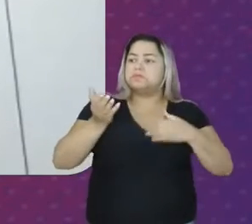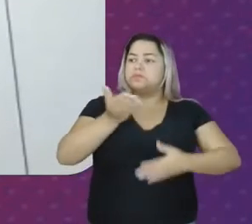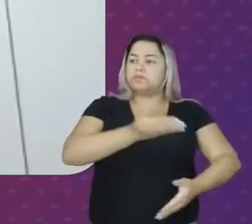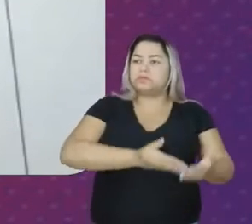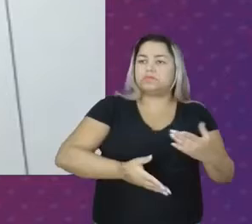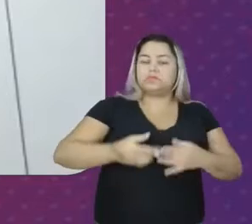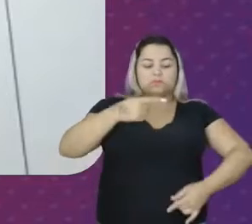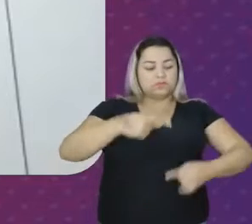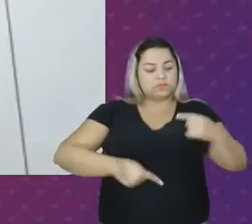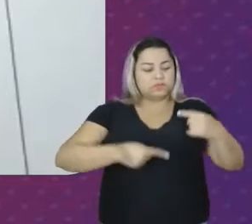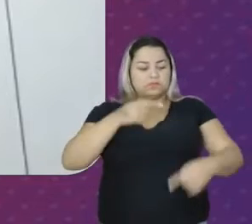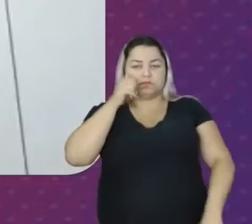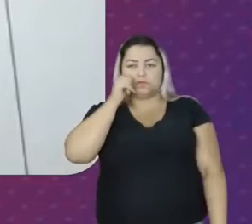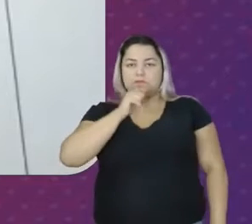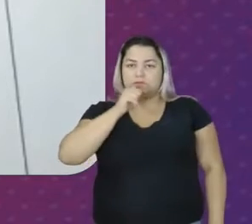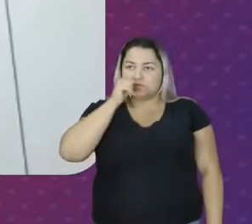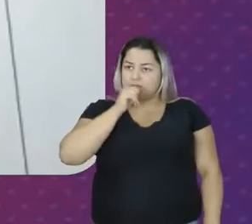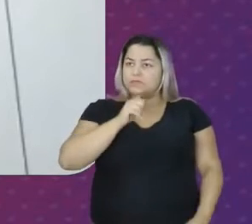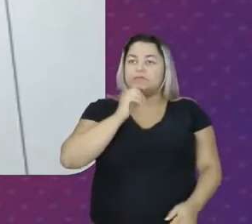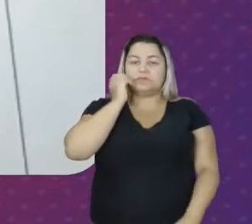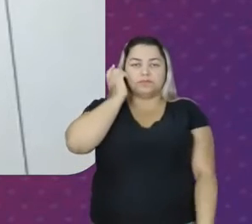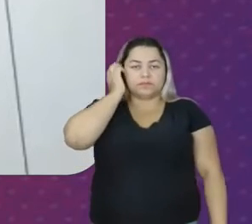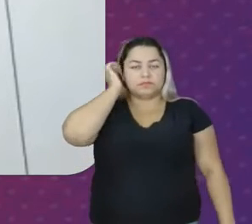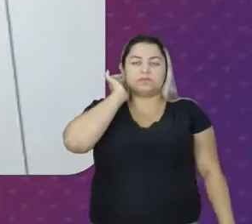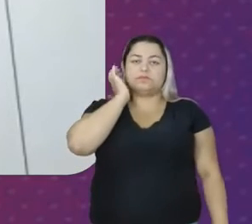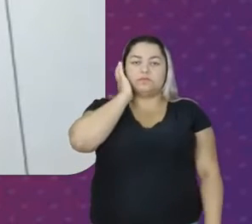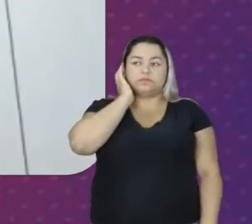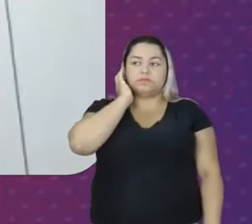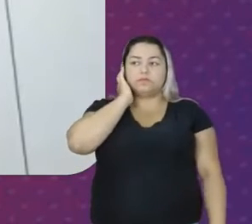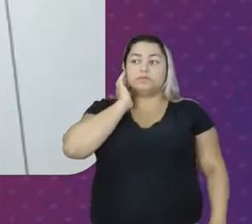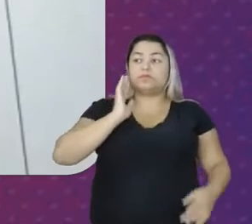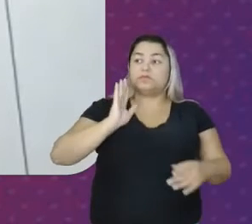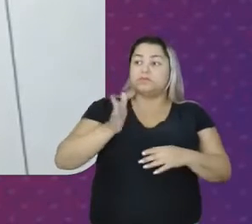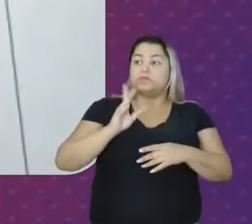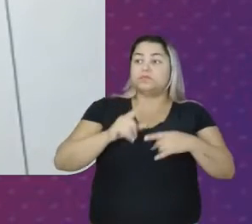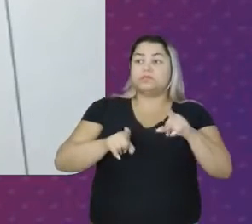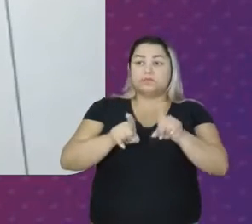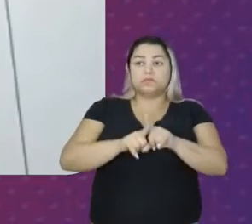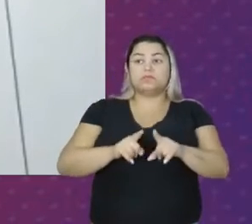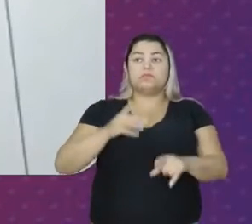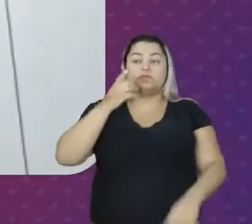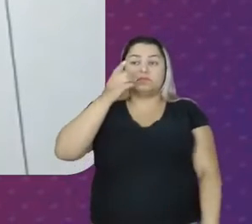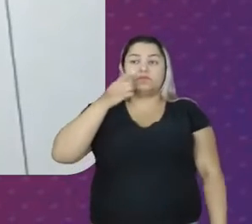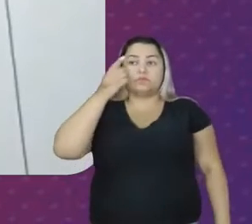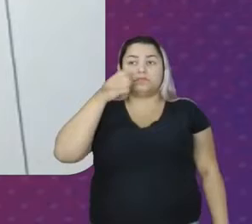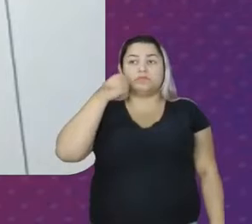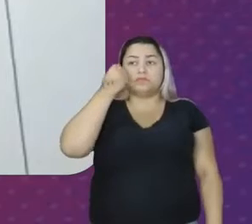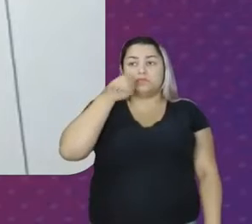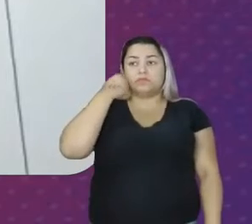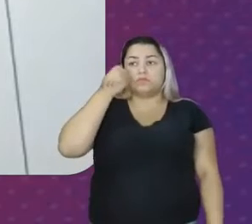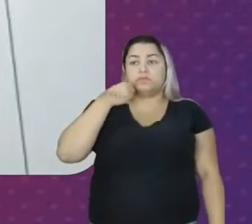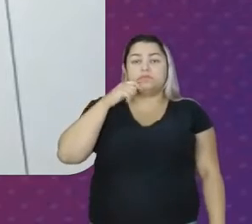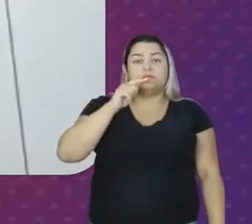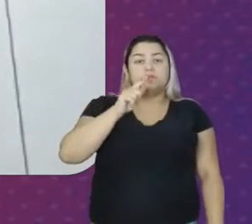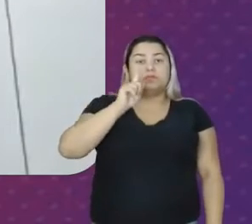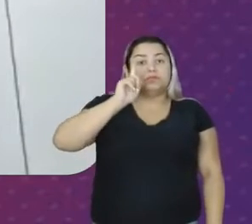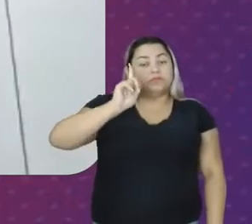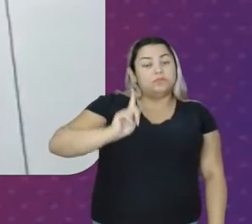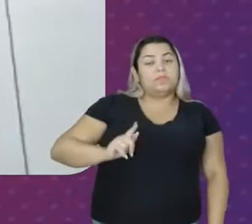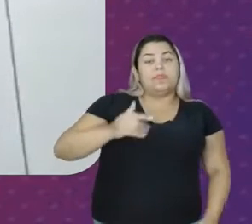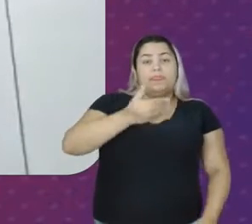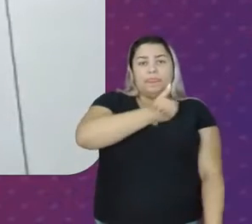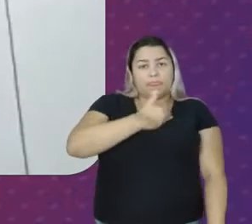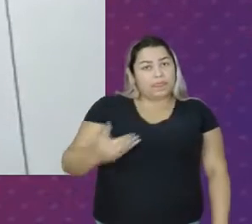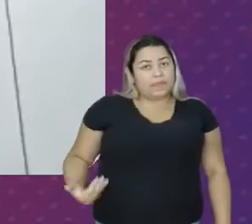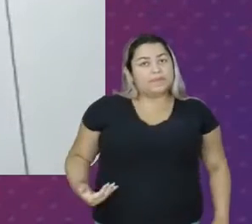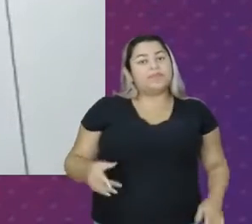exercício político, que já foram deputadas, vereadoras, senadoras, gestoras